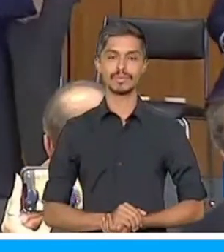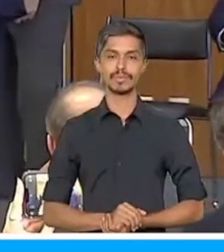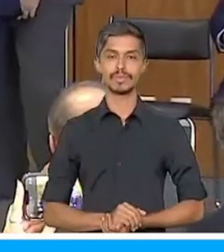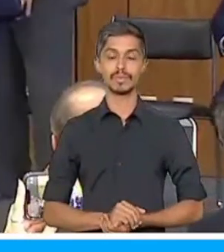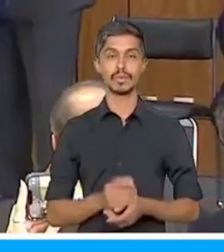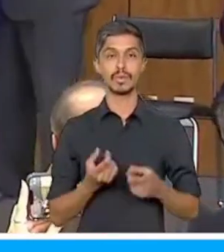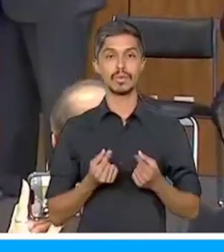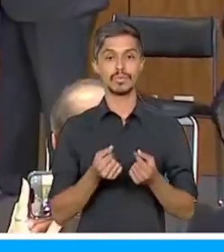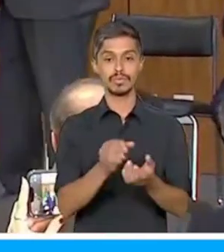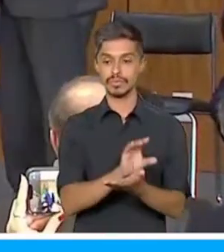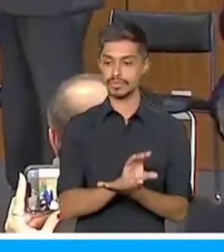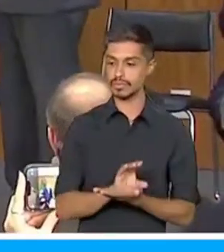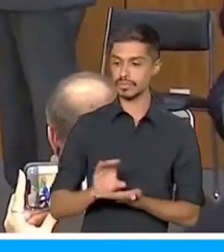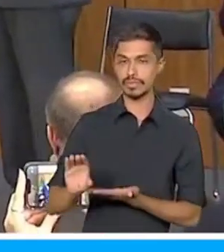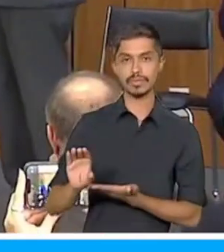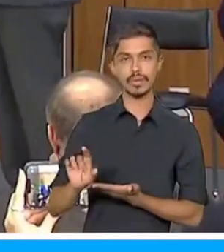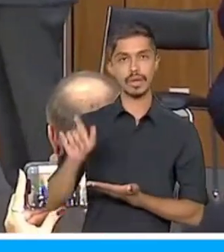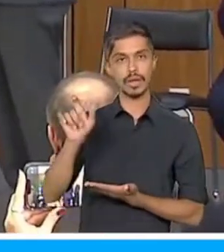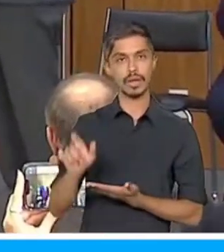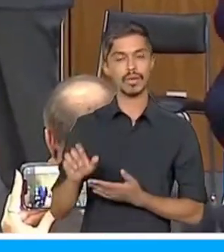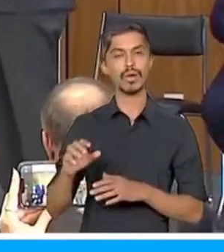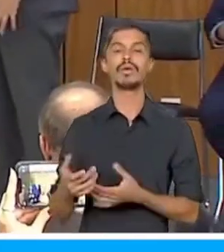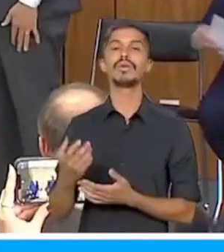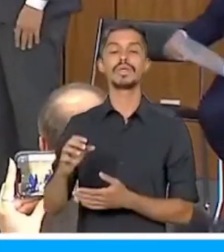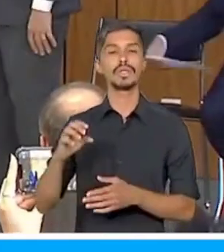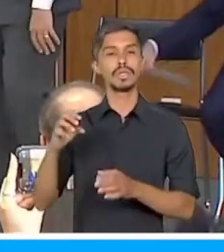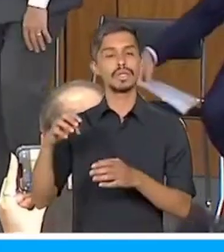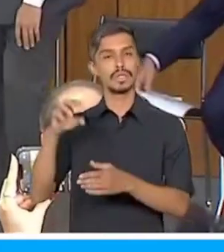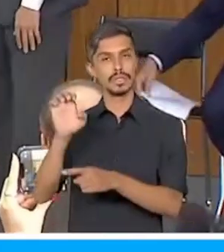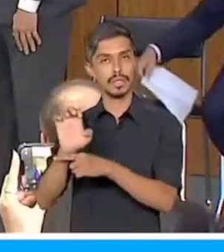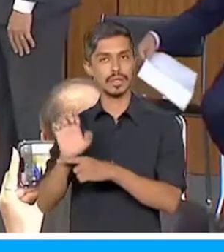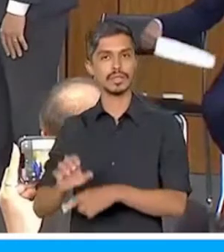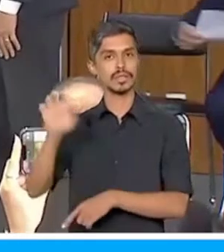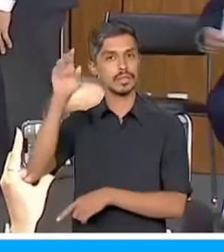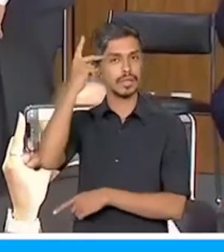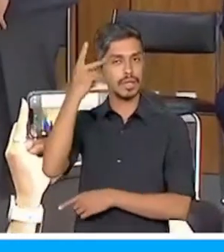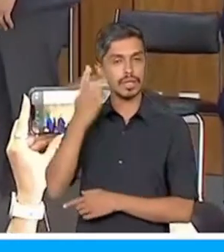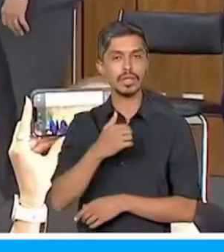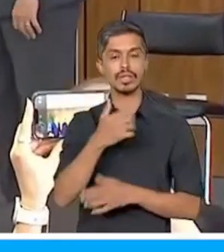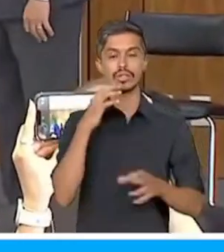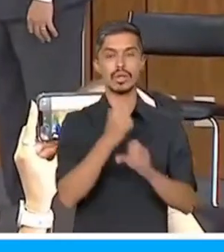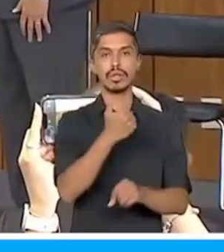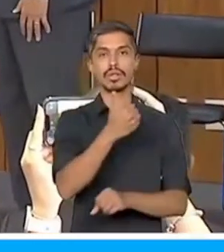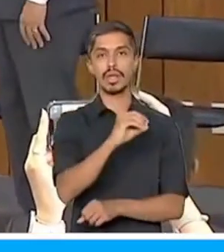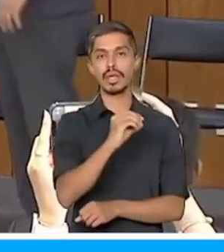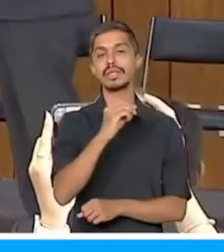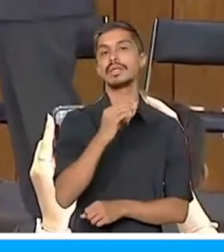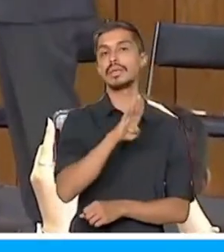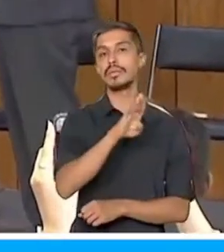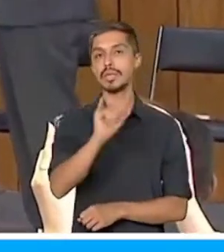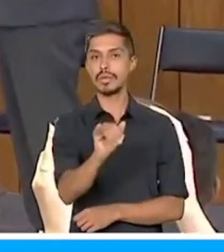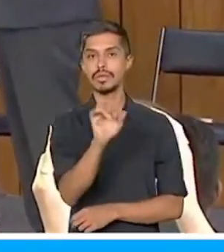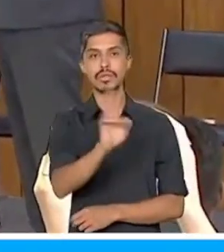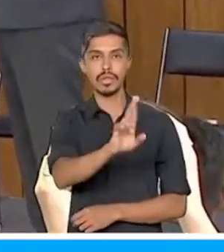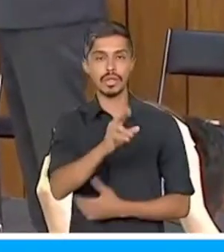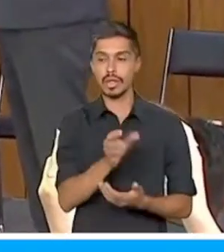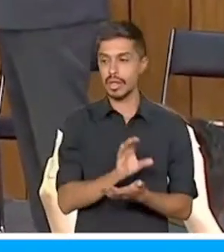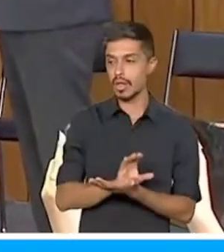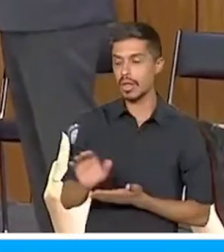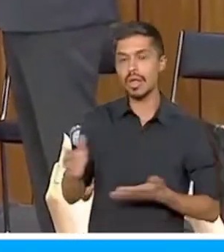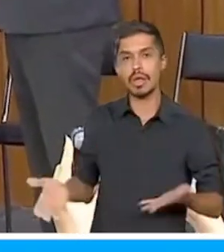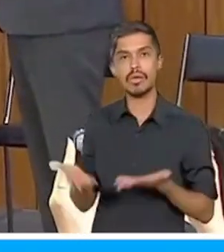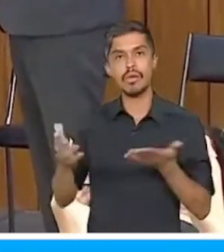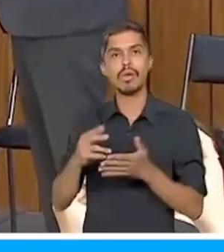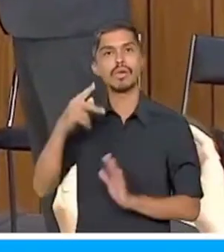O financiamento concedido ao estado de São Paulo no valor de 10 bilhões de reais beneficiará planos